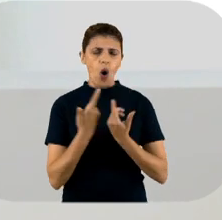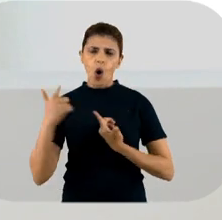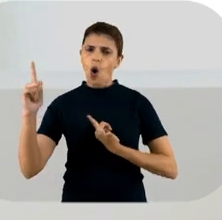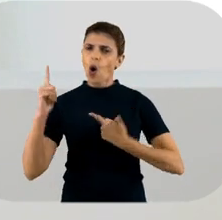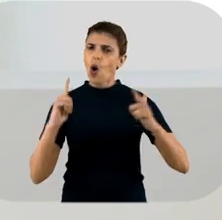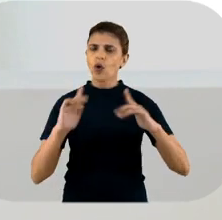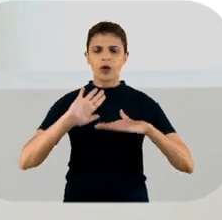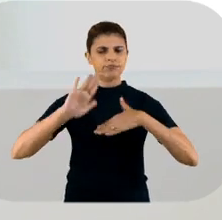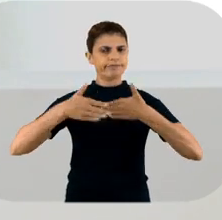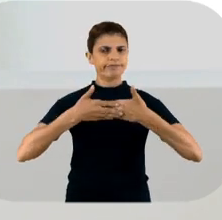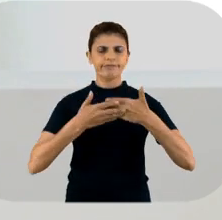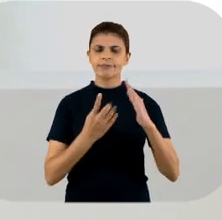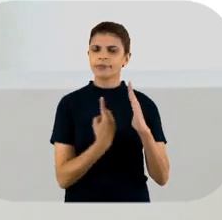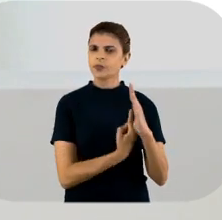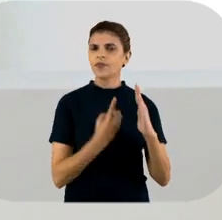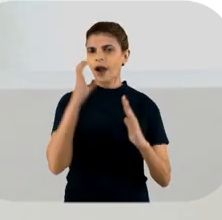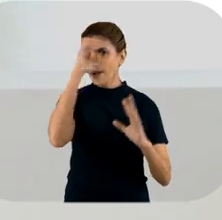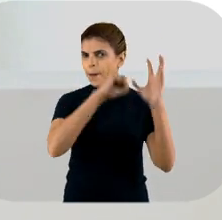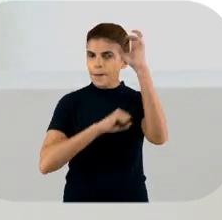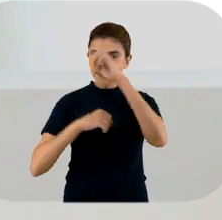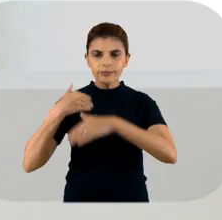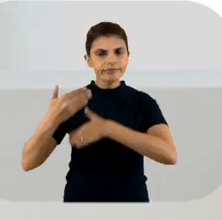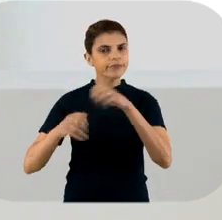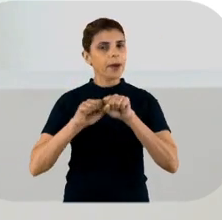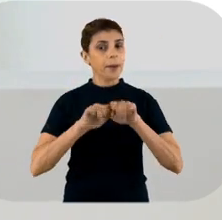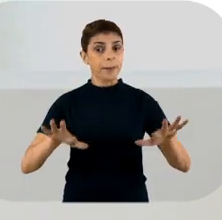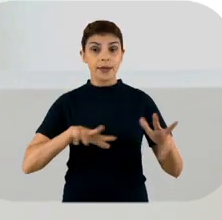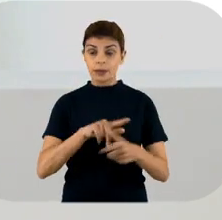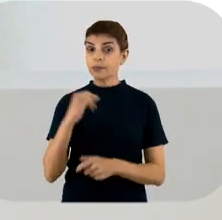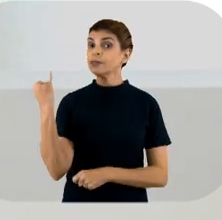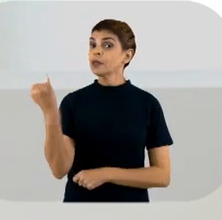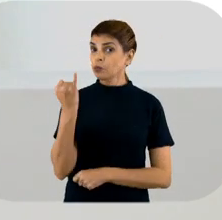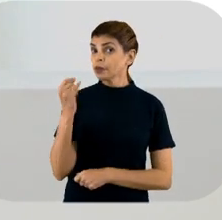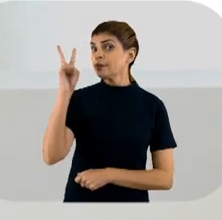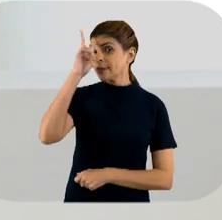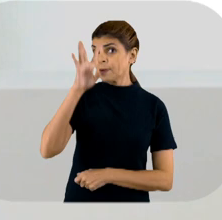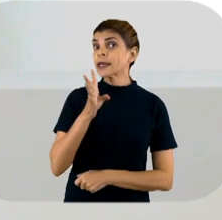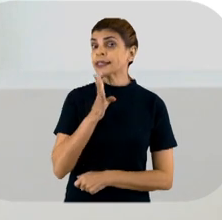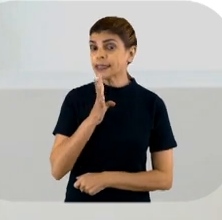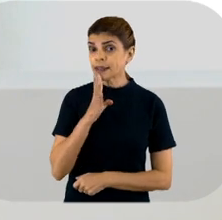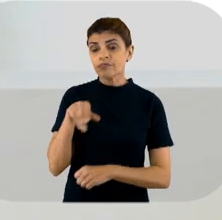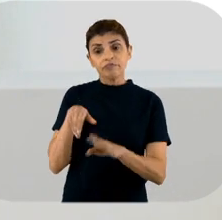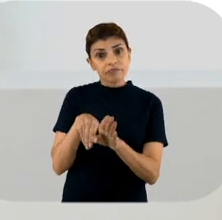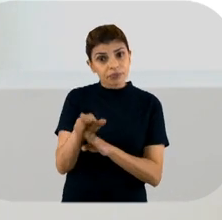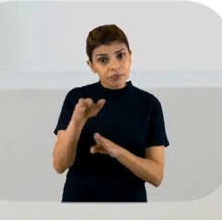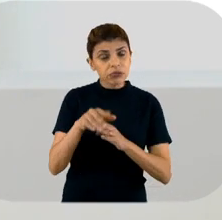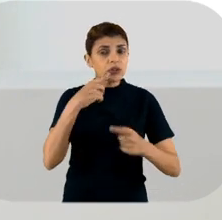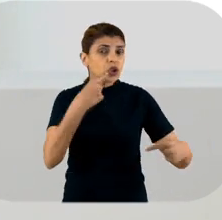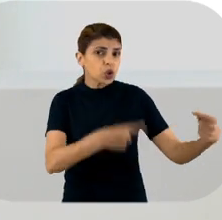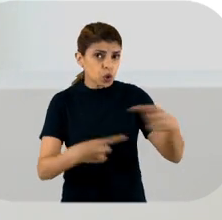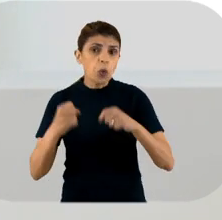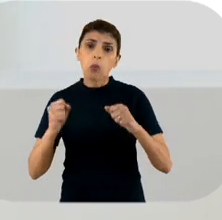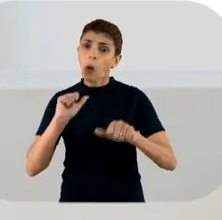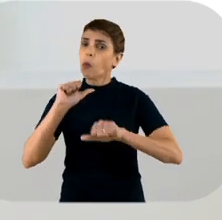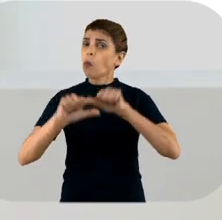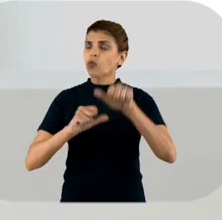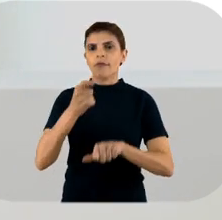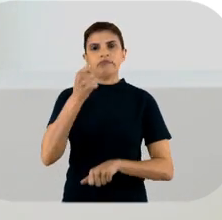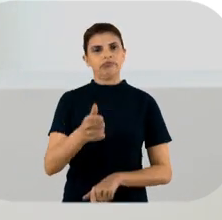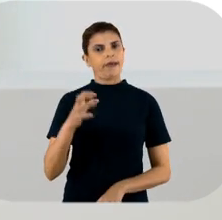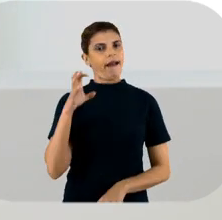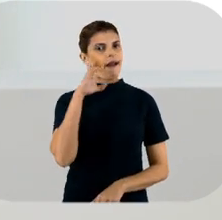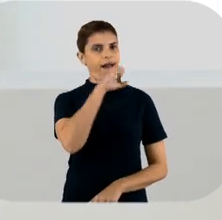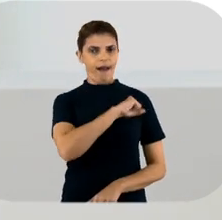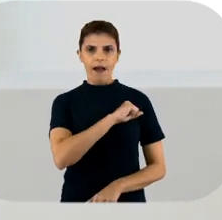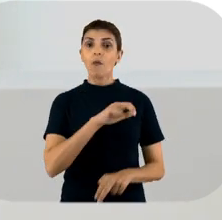enfim, outras que a gente vai aprender aí no decorrer da epidemia. Porque é importante também lembrar que tudo isso que a gente está discutindo aqui pode mudar